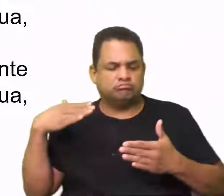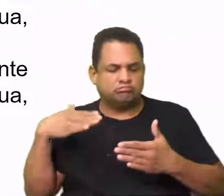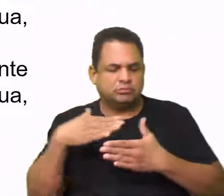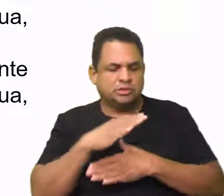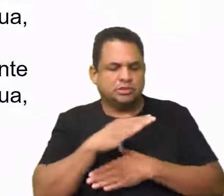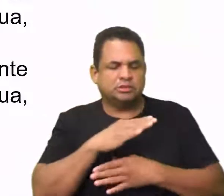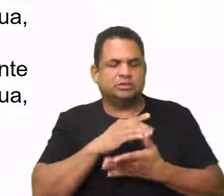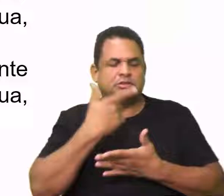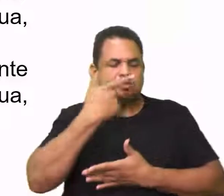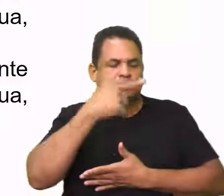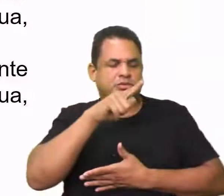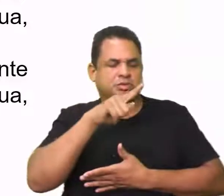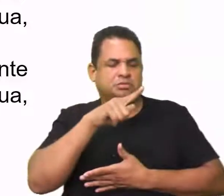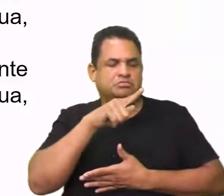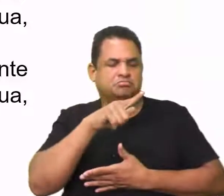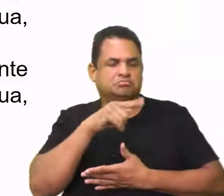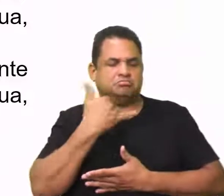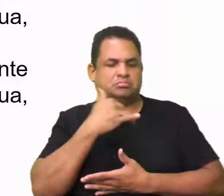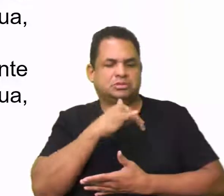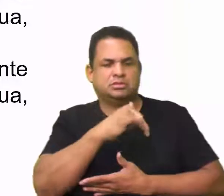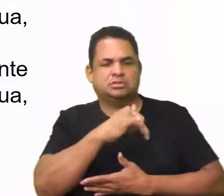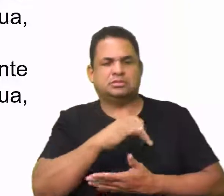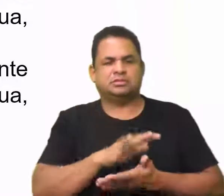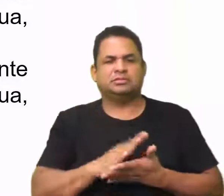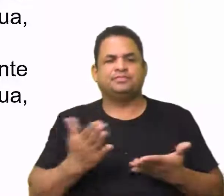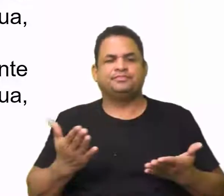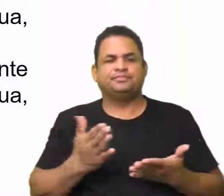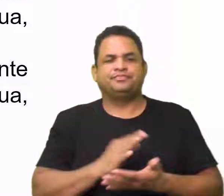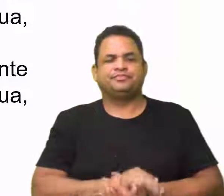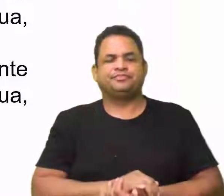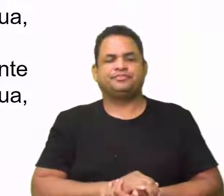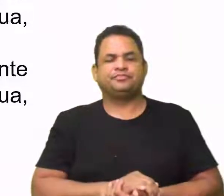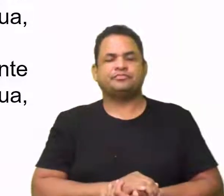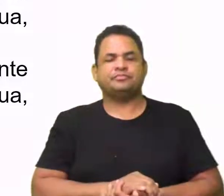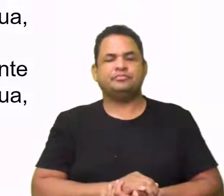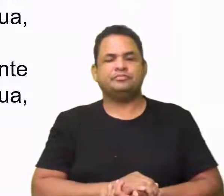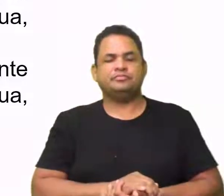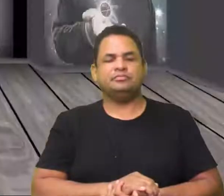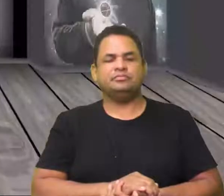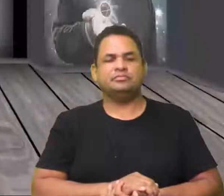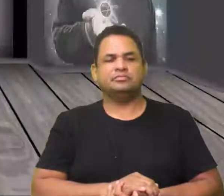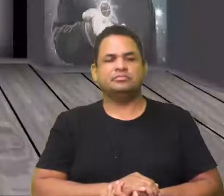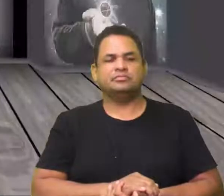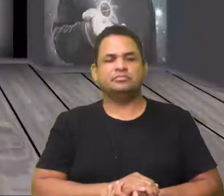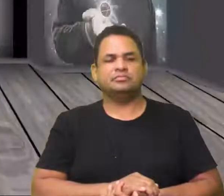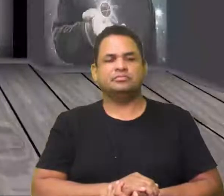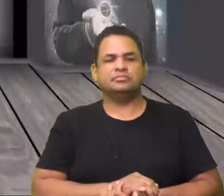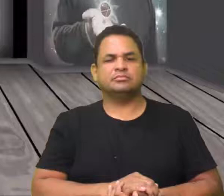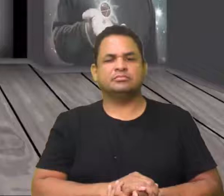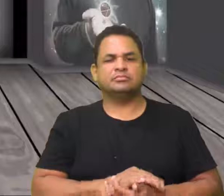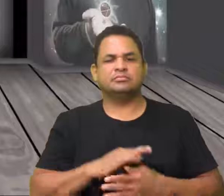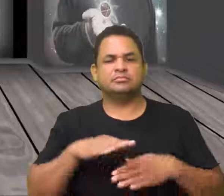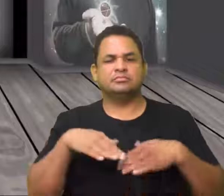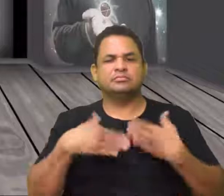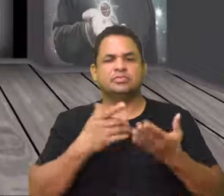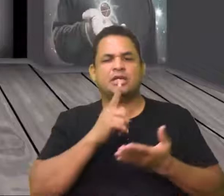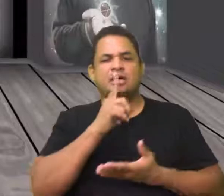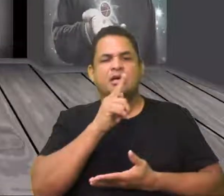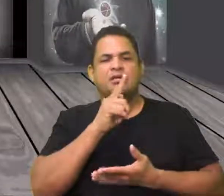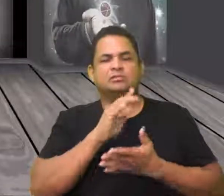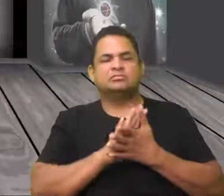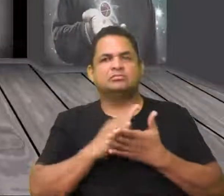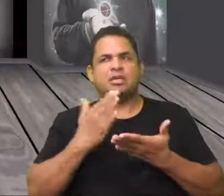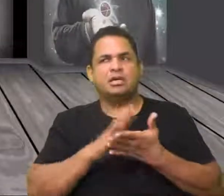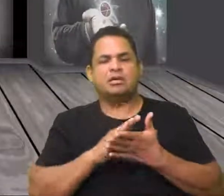universal? Olha aí, ó. Aí que eu acho interessante. O que eu falei para vocês? Pessoal, olha aqui. Toda vez que fala de a água é um condutor